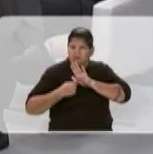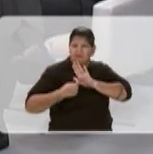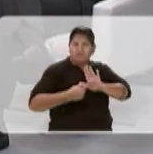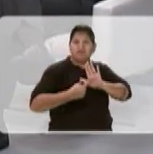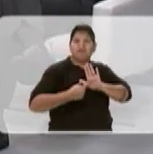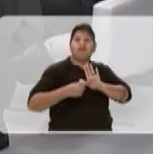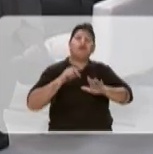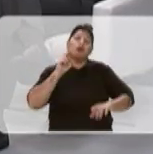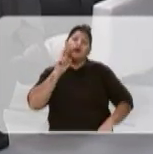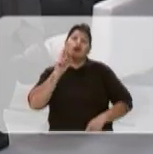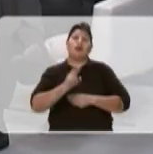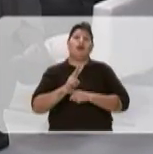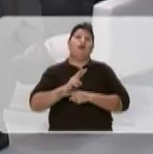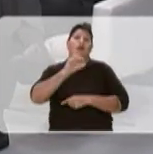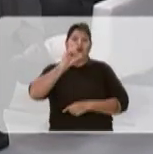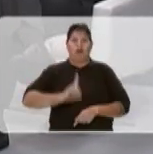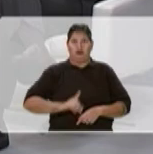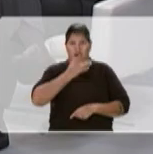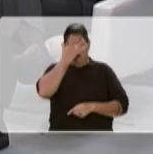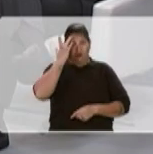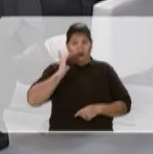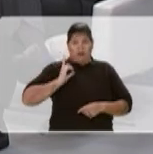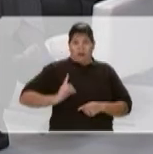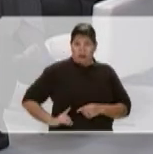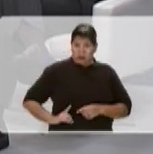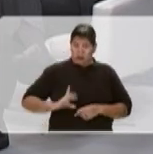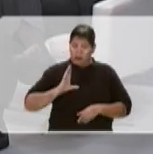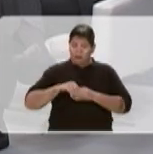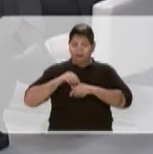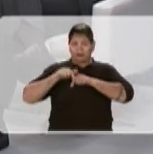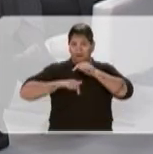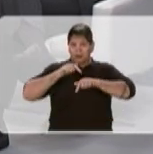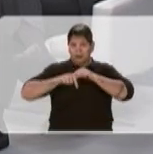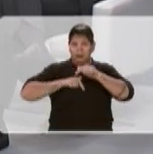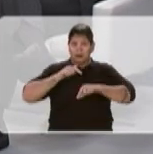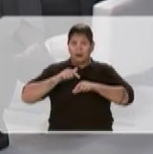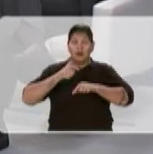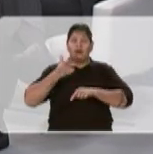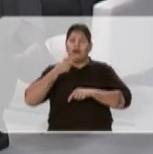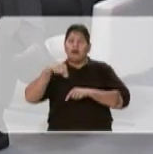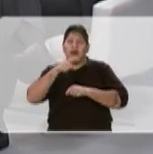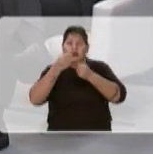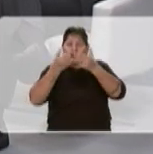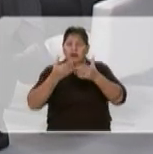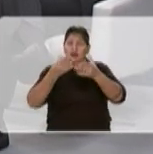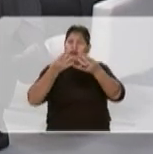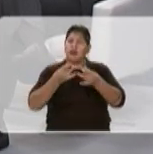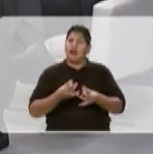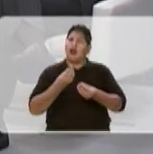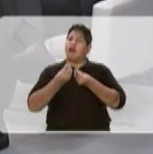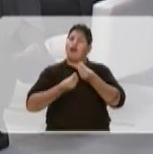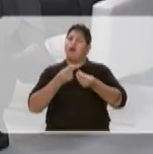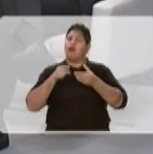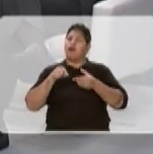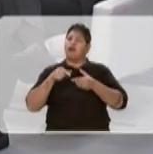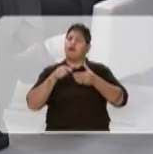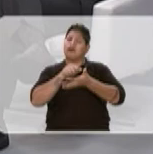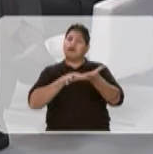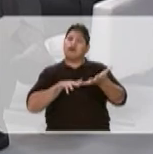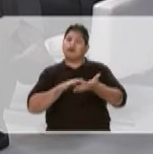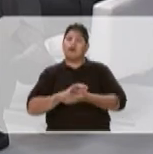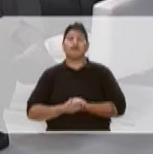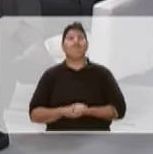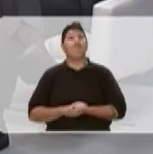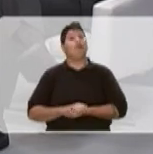do Ministério Público do Trabalho, a defesa dos direitos das pessoas com deficiência no mercado de trabalho. Eu queria que a senhora